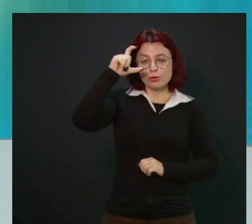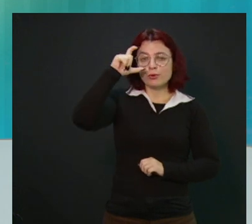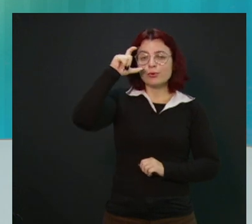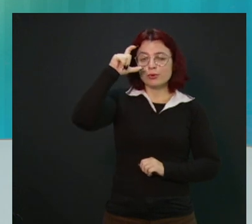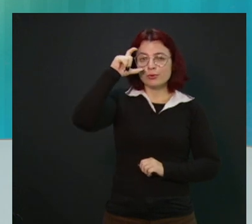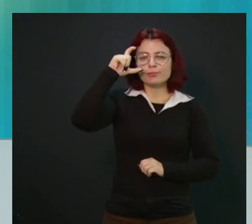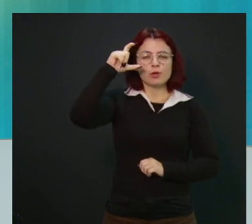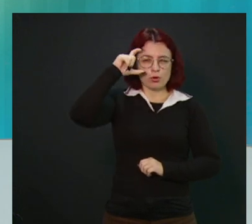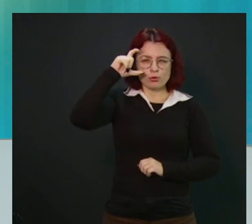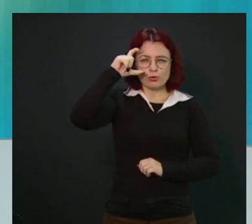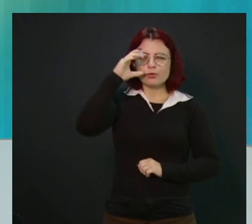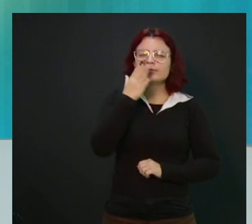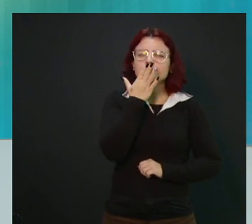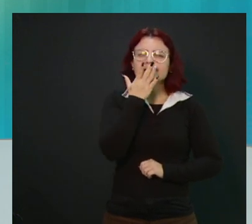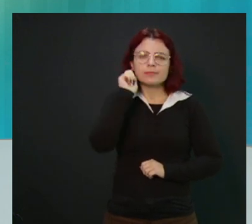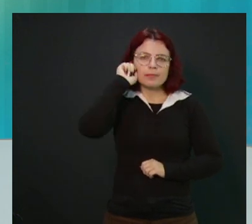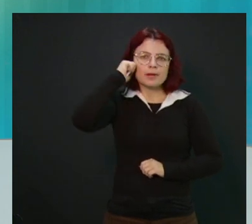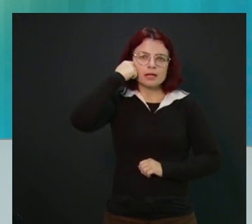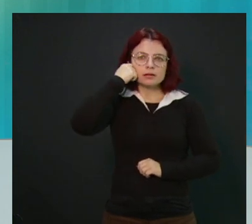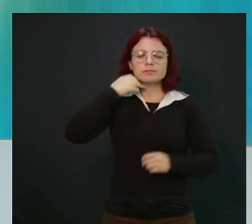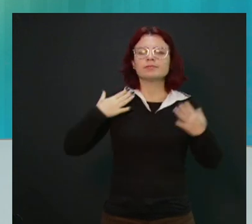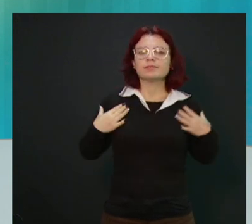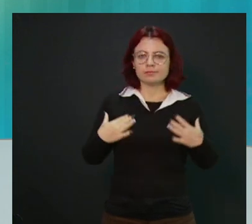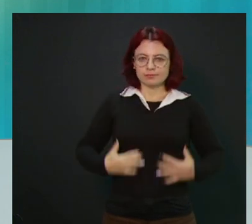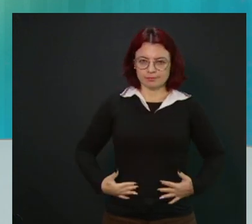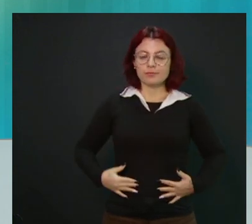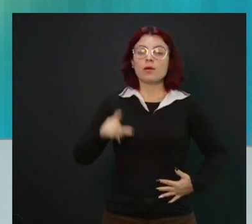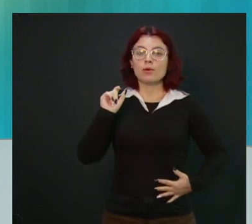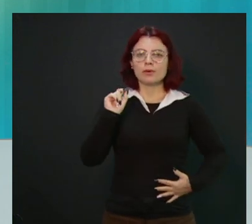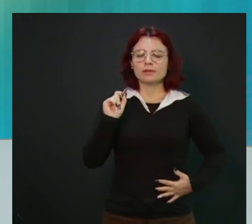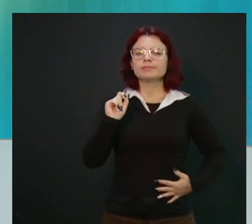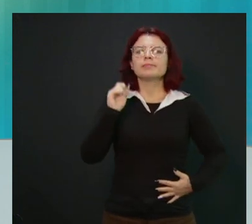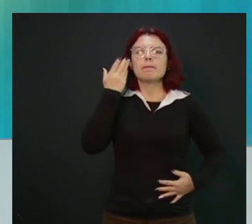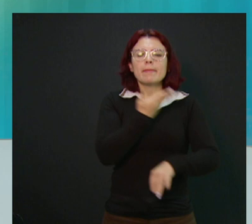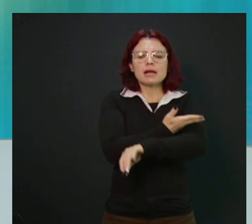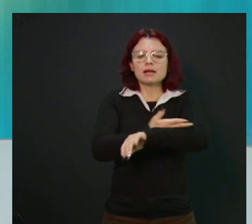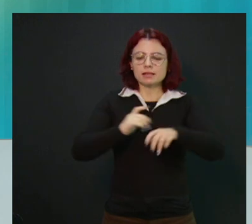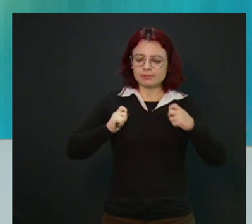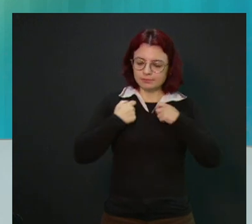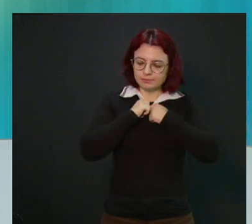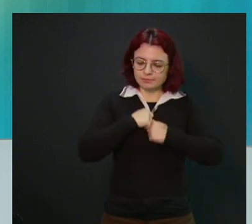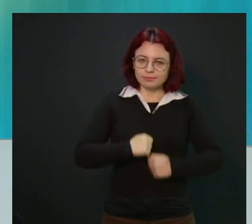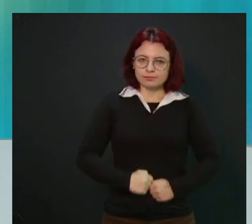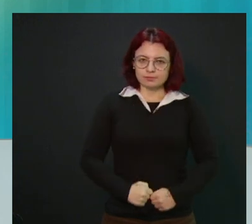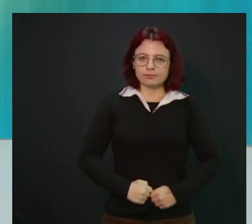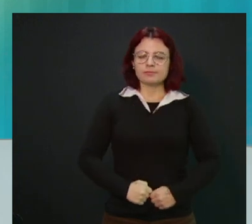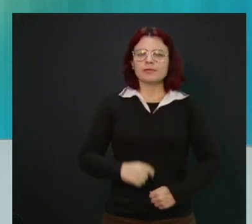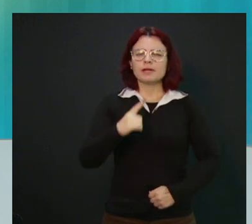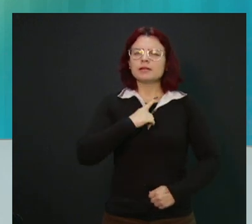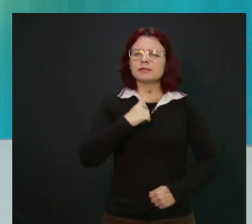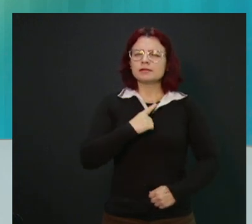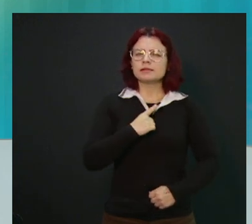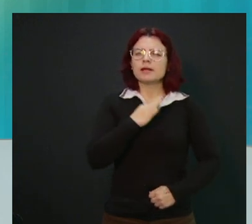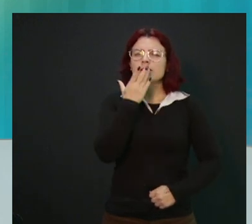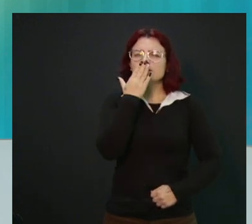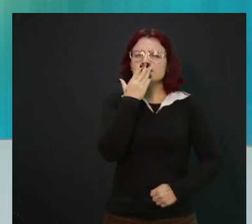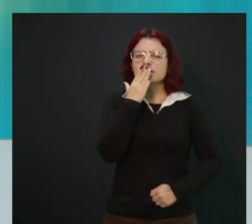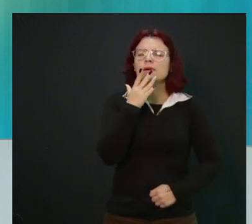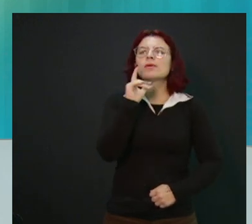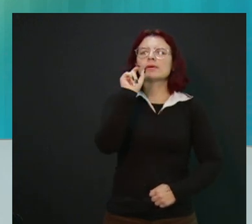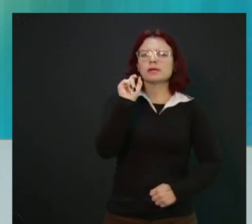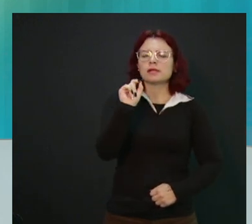óculos preto, estou vestindo uma camisa branca com tarjas pretas e